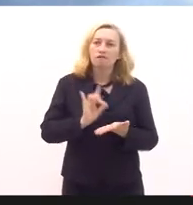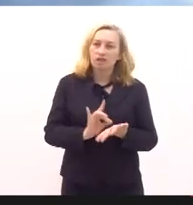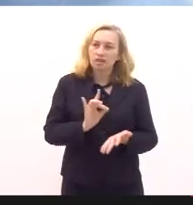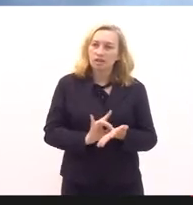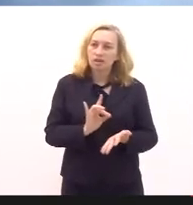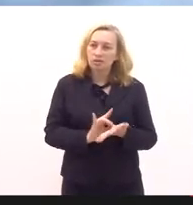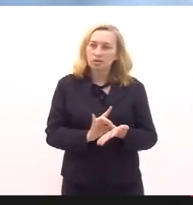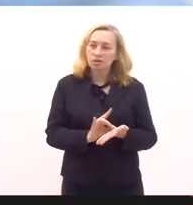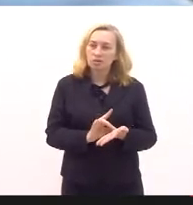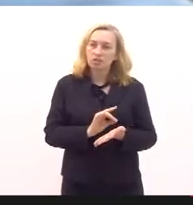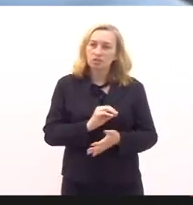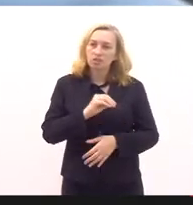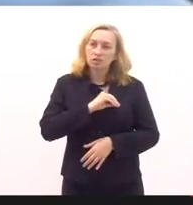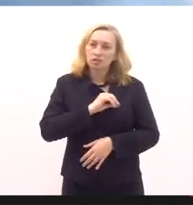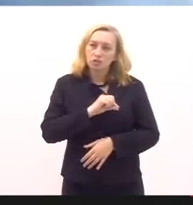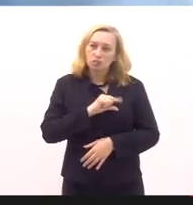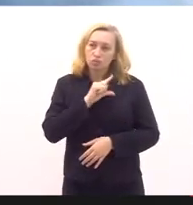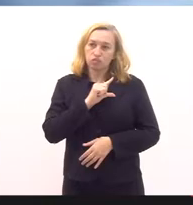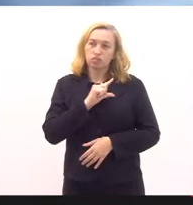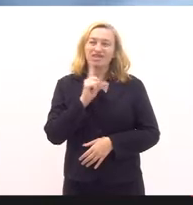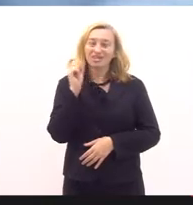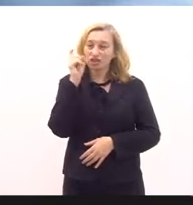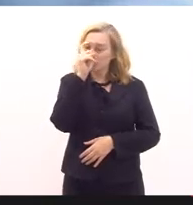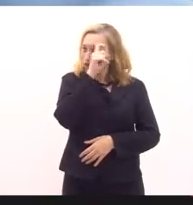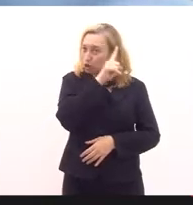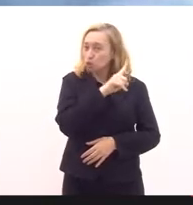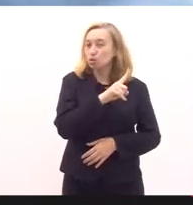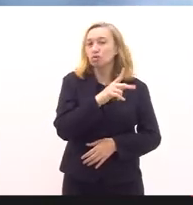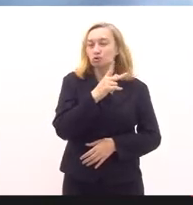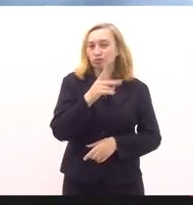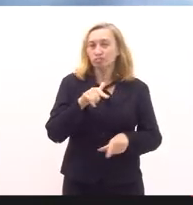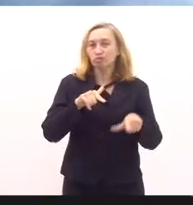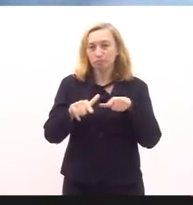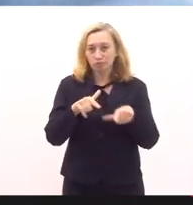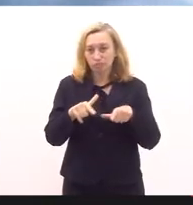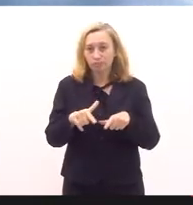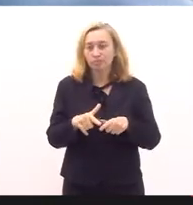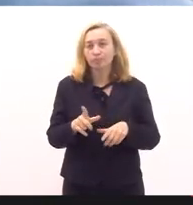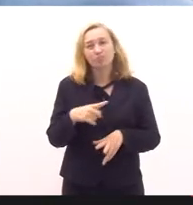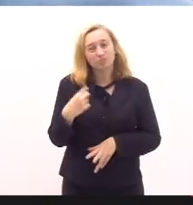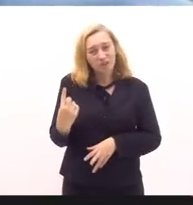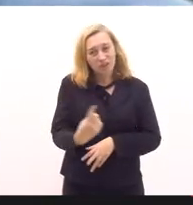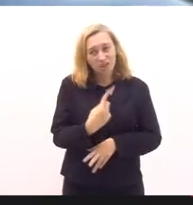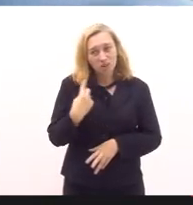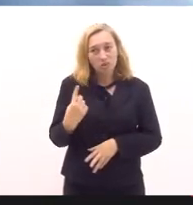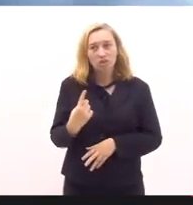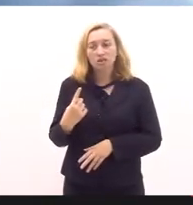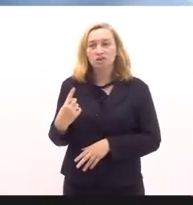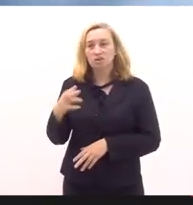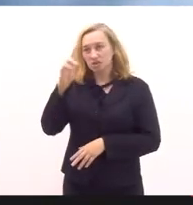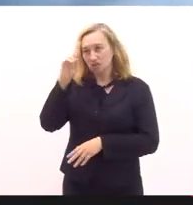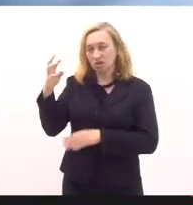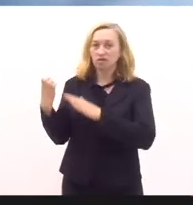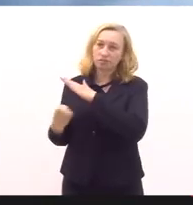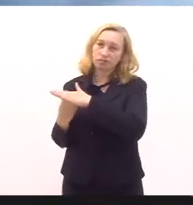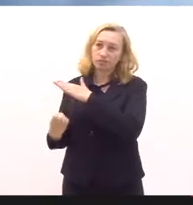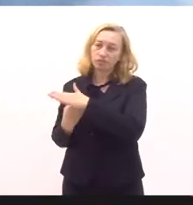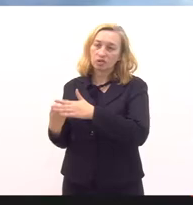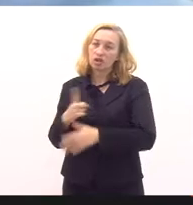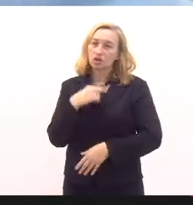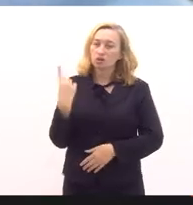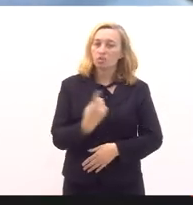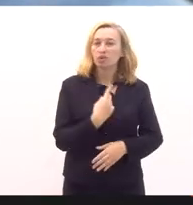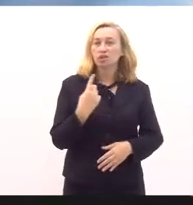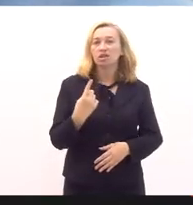momento é difícil. Muito difícil para os empregados e, com certeza, para nós empresários. Nós, da Federação